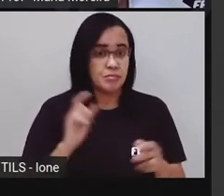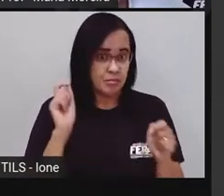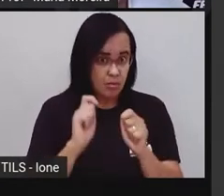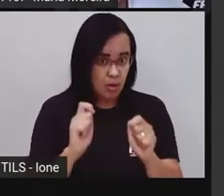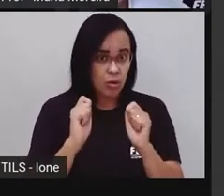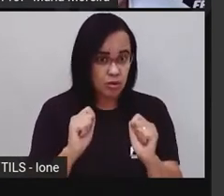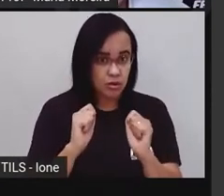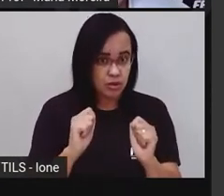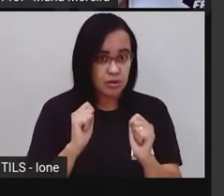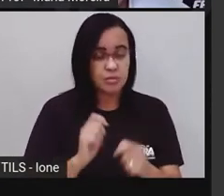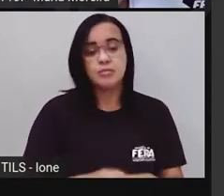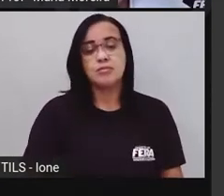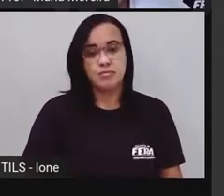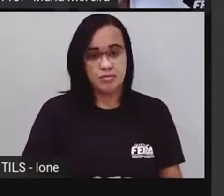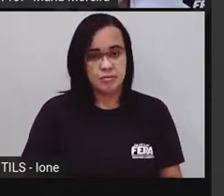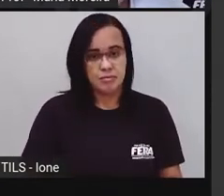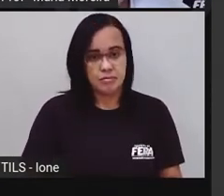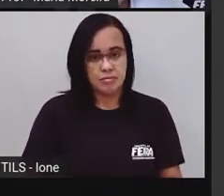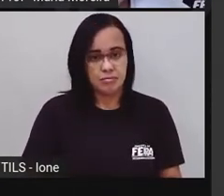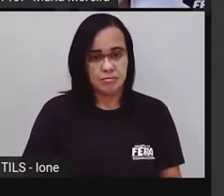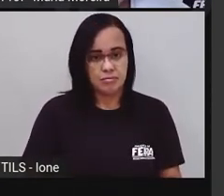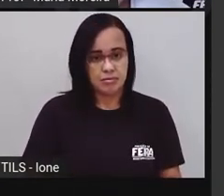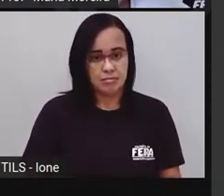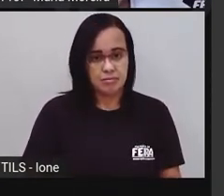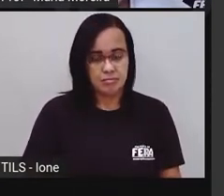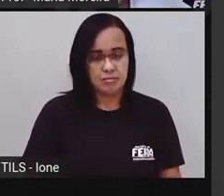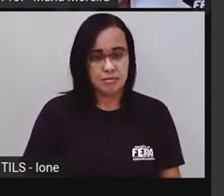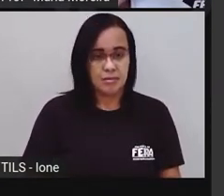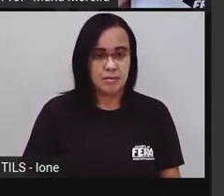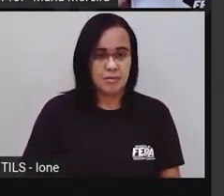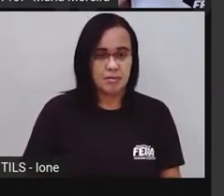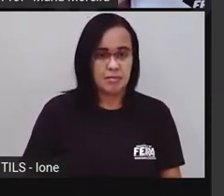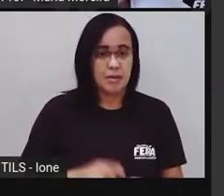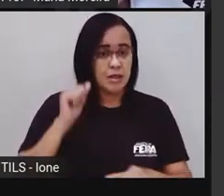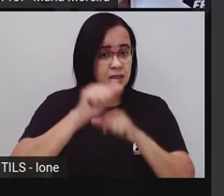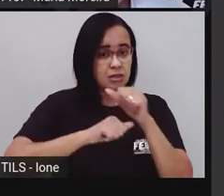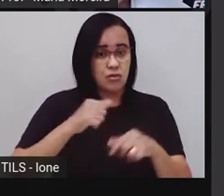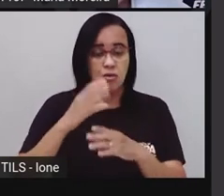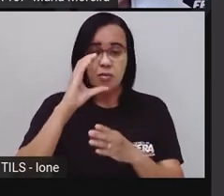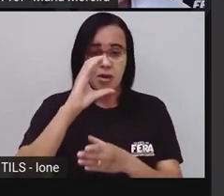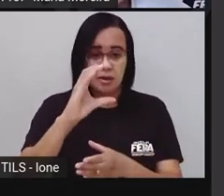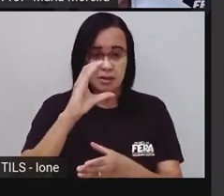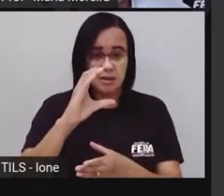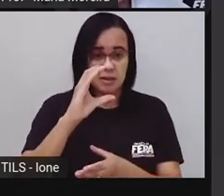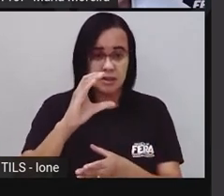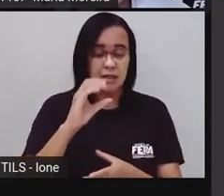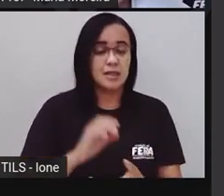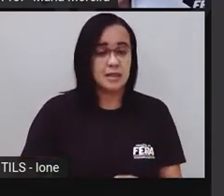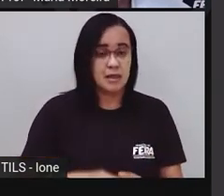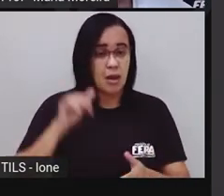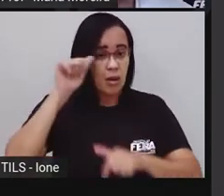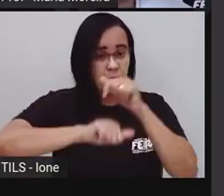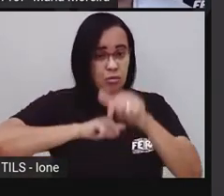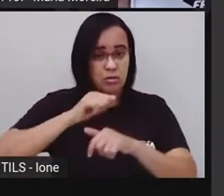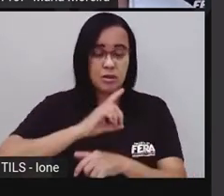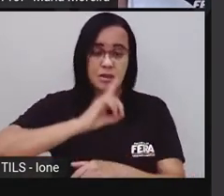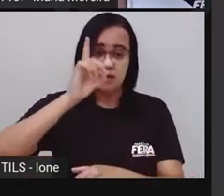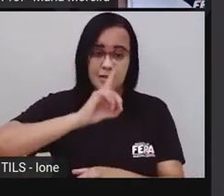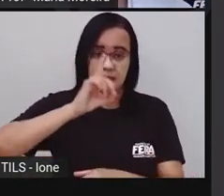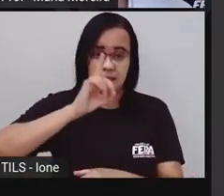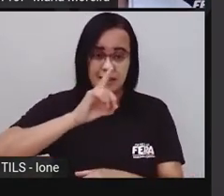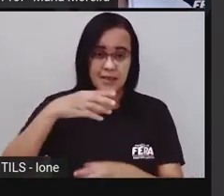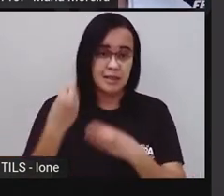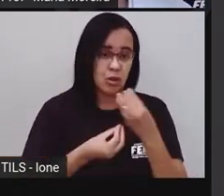ó melhorar a minha conta 10 né 10 vezes 10 mais 10